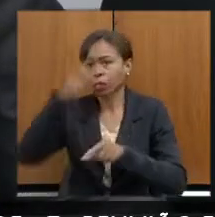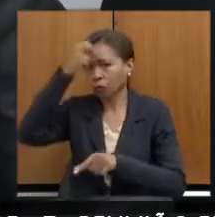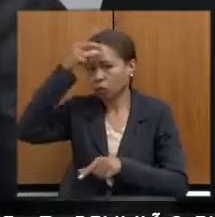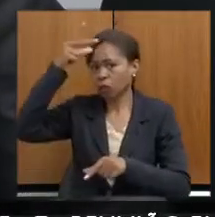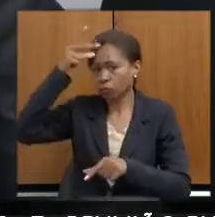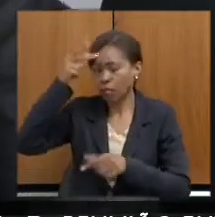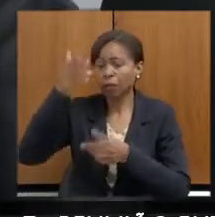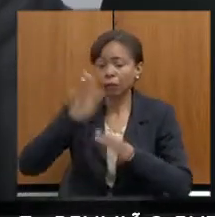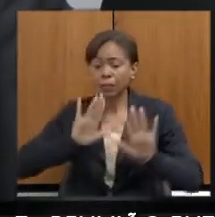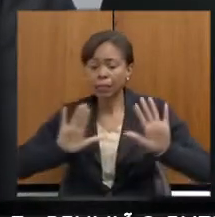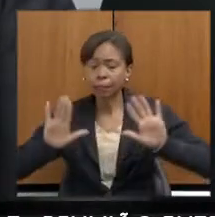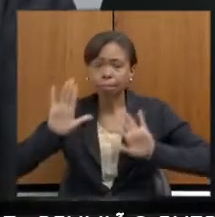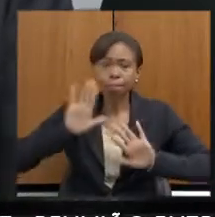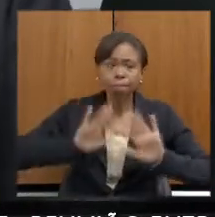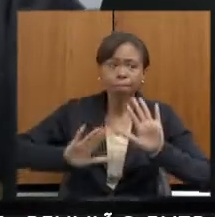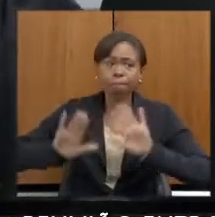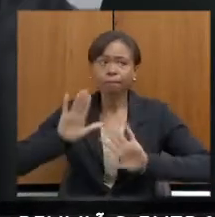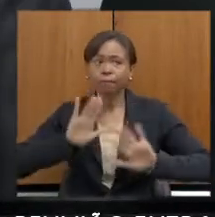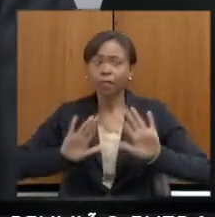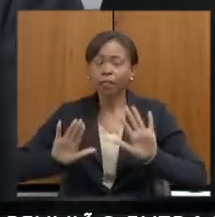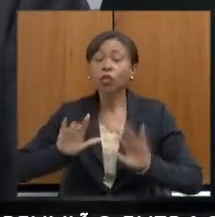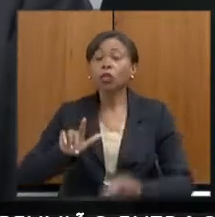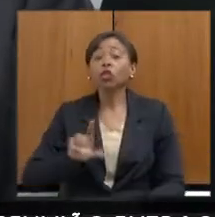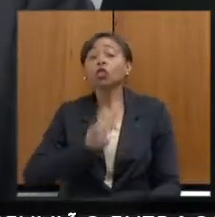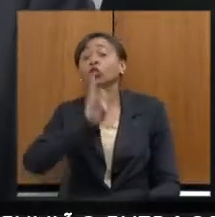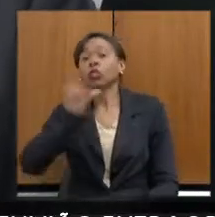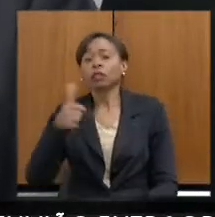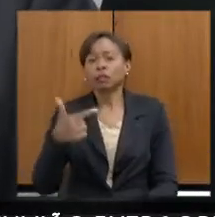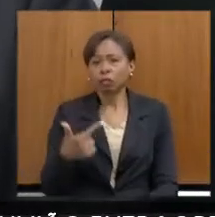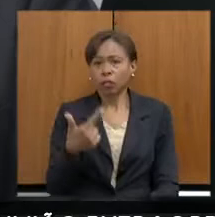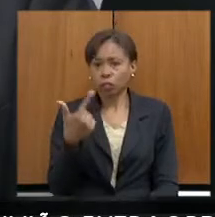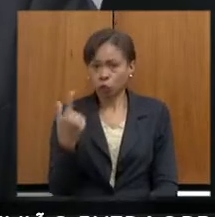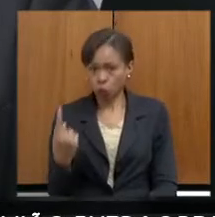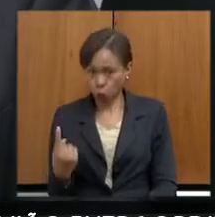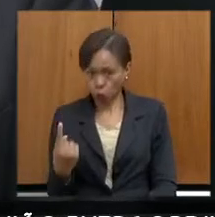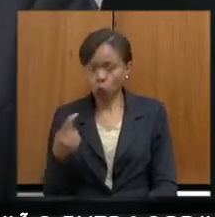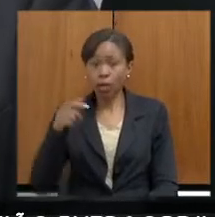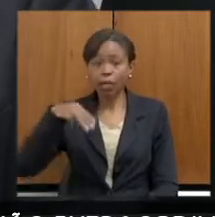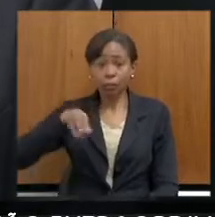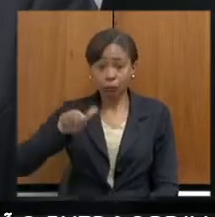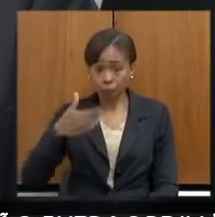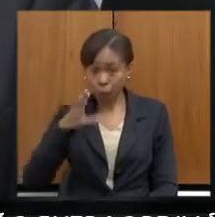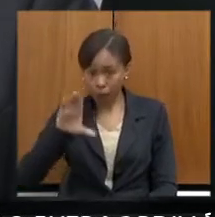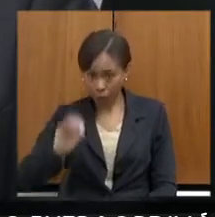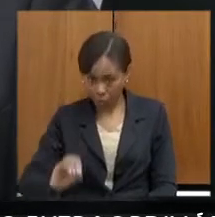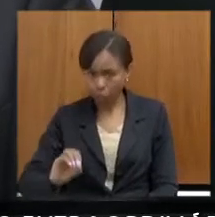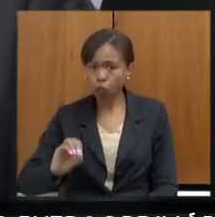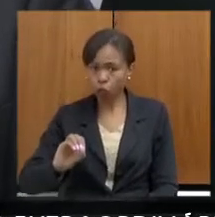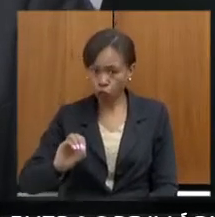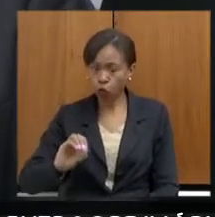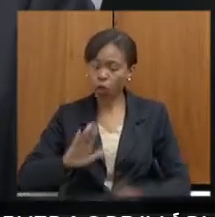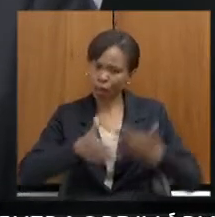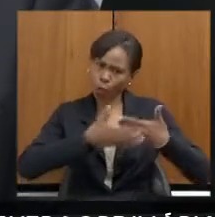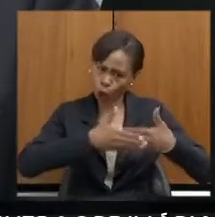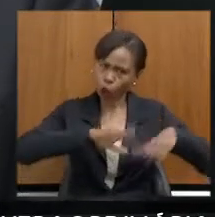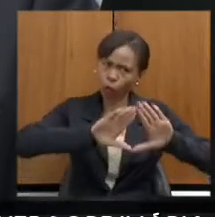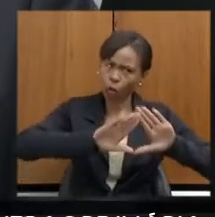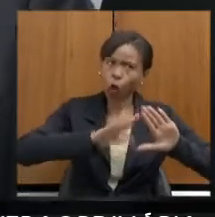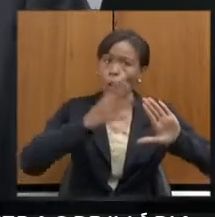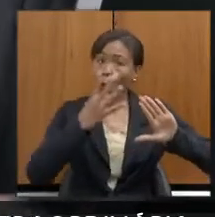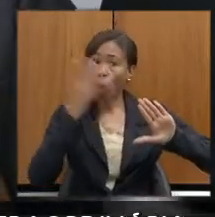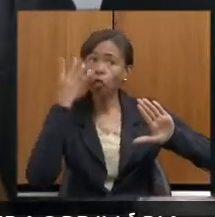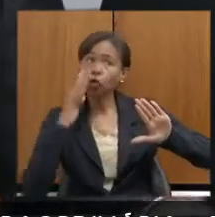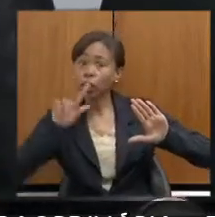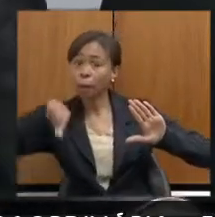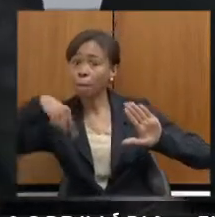tomar cuidado com essas questões no dia vinte e um dois três ou seja 4 dias depois foram fechadas né que foi tomada a mesa de fechamento a